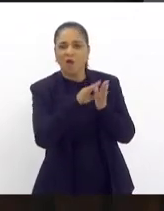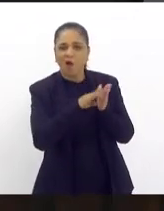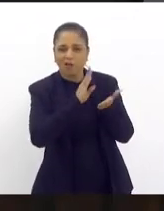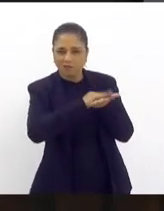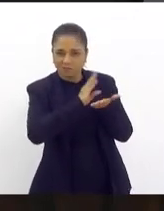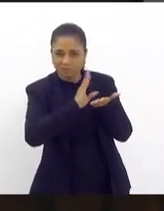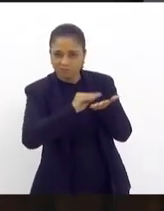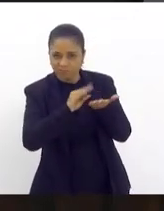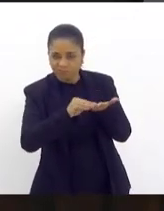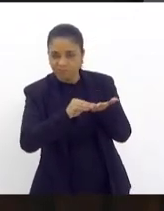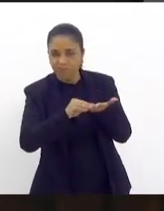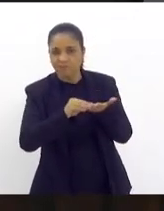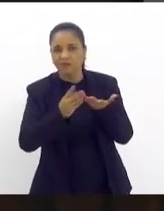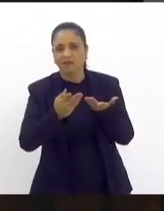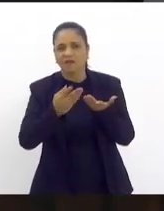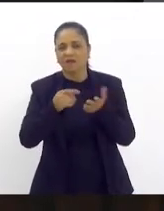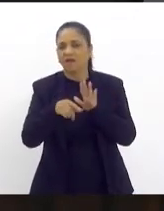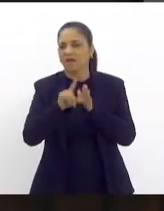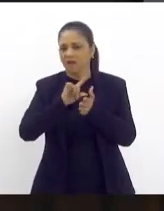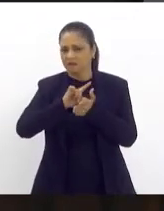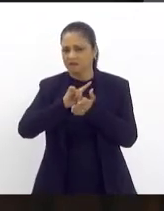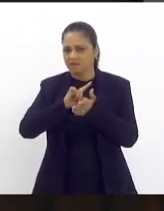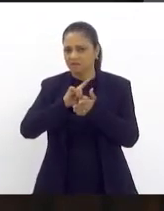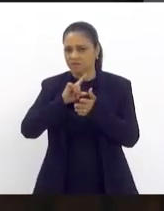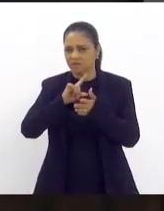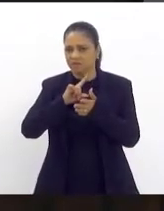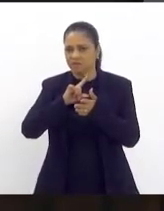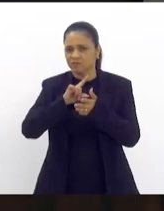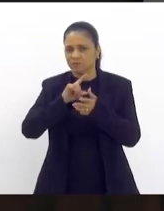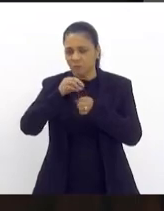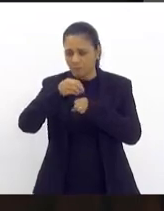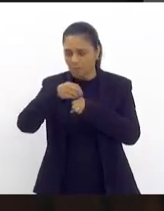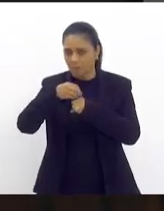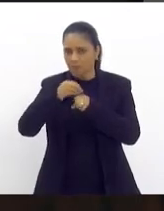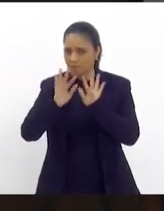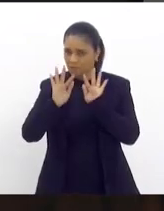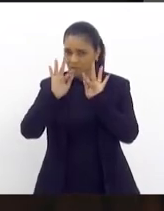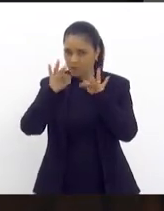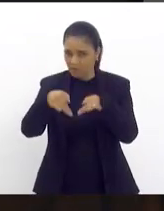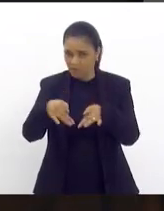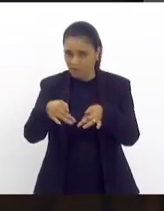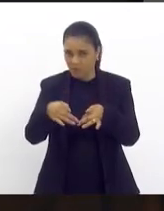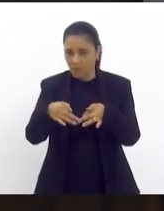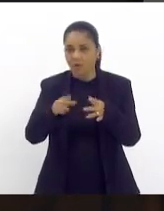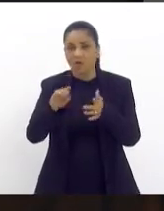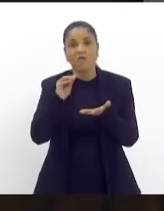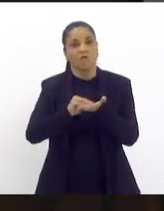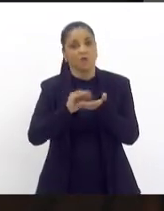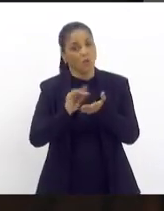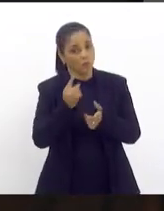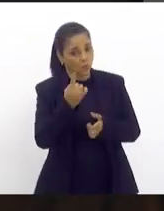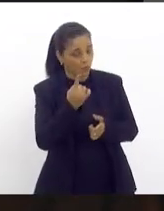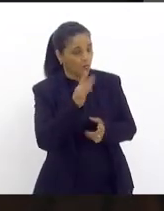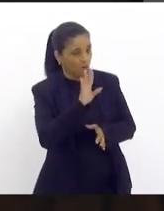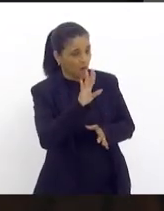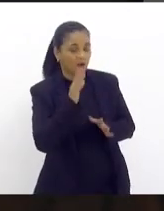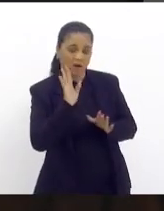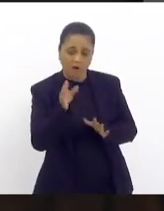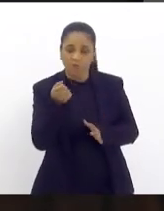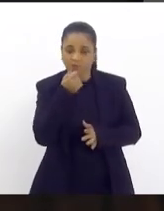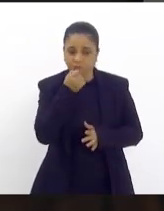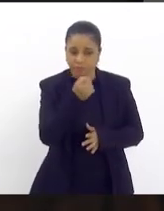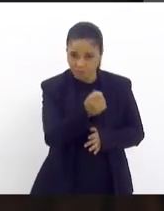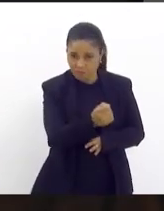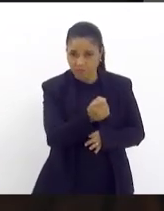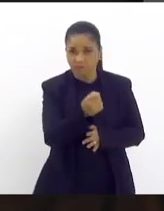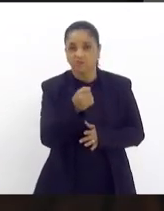Antes de passar ao expediente final. Está faltando um aí. Já concedo a palavra ao